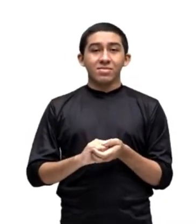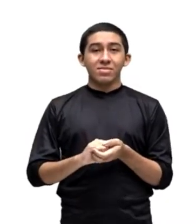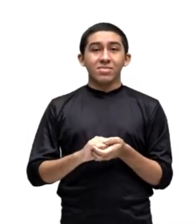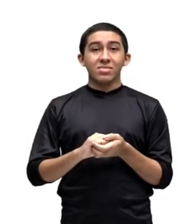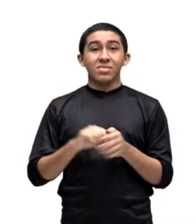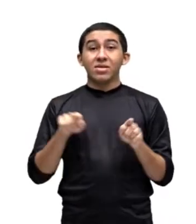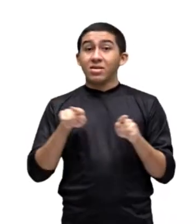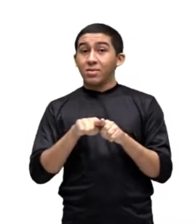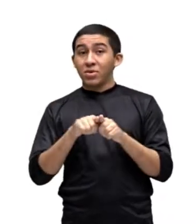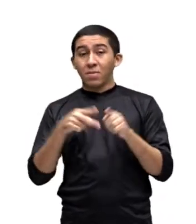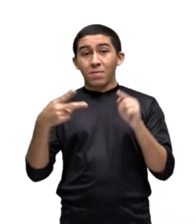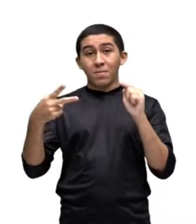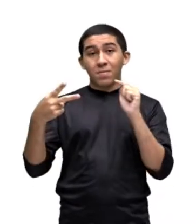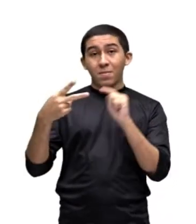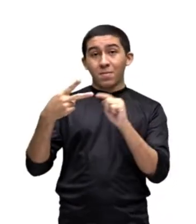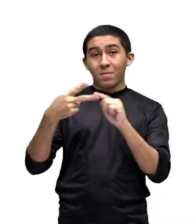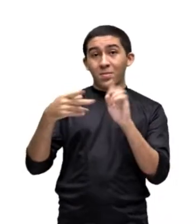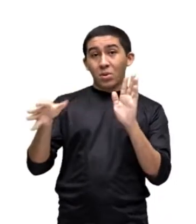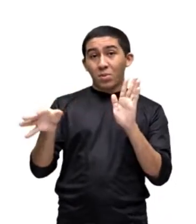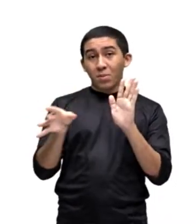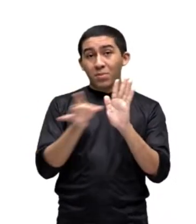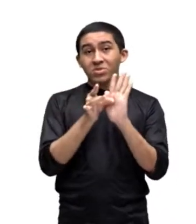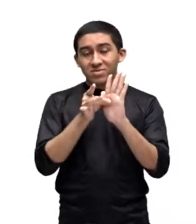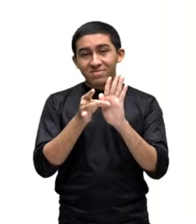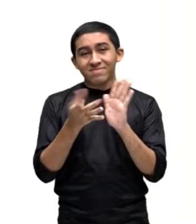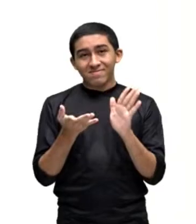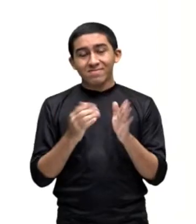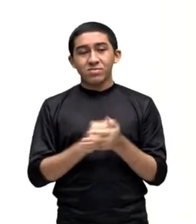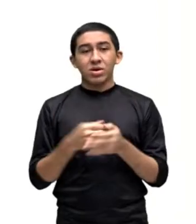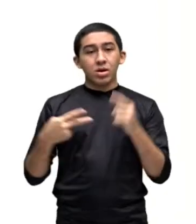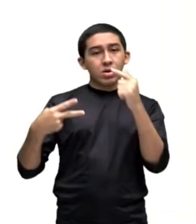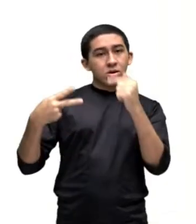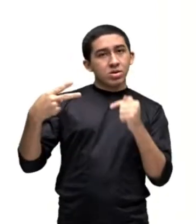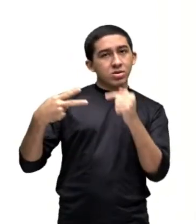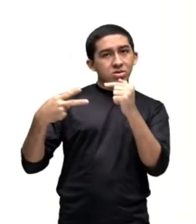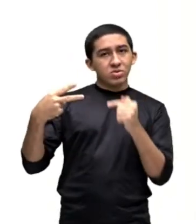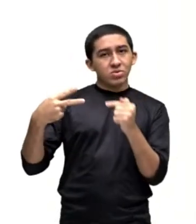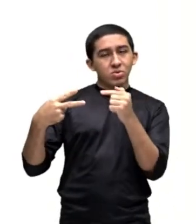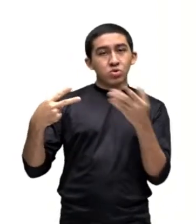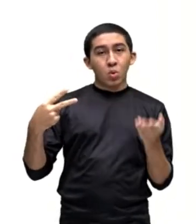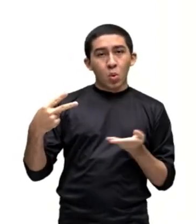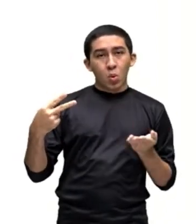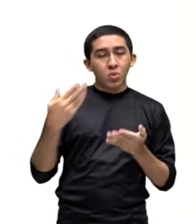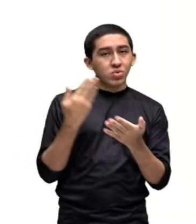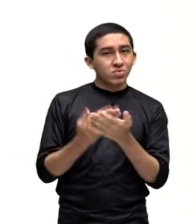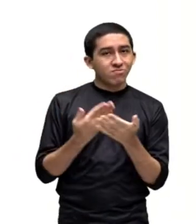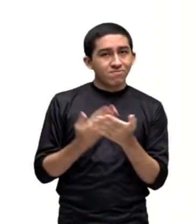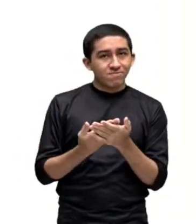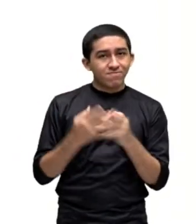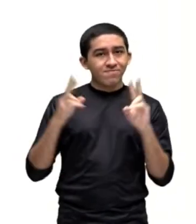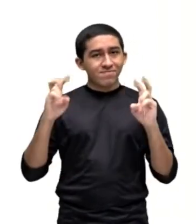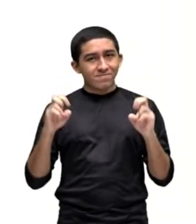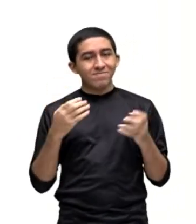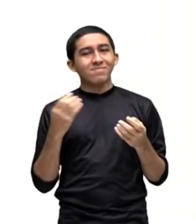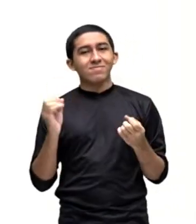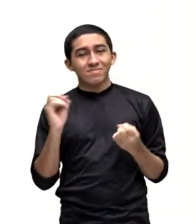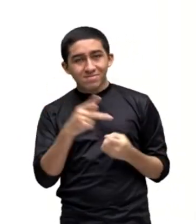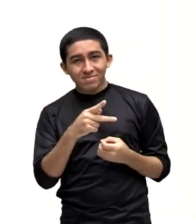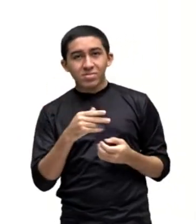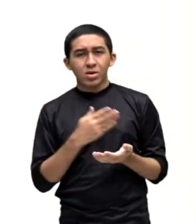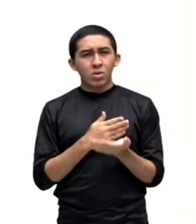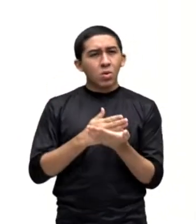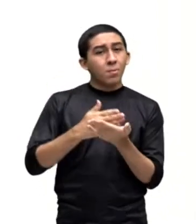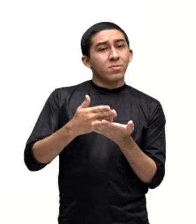e prosopopeia, tá bom? Esses são os dois tipos que iremos estudar nesta aula, começando pelo começo,